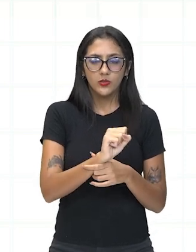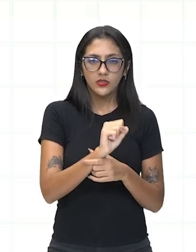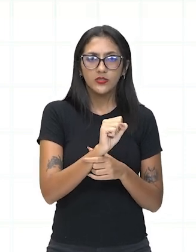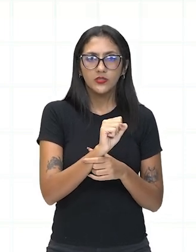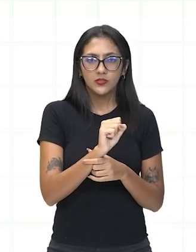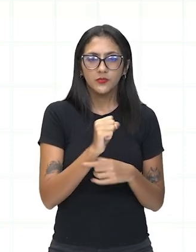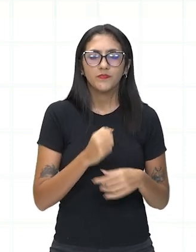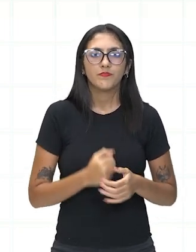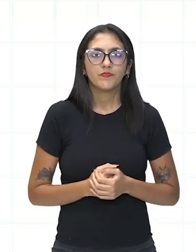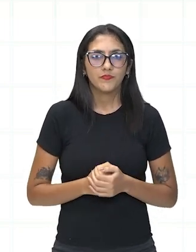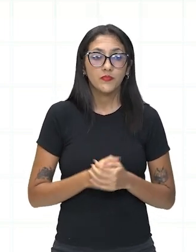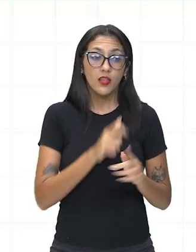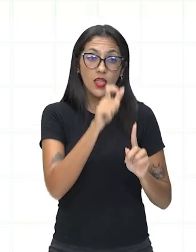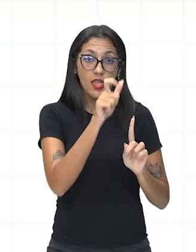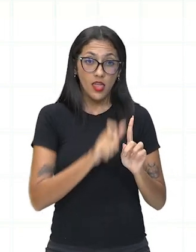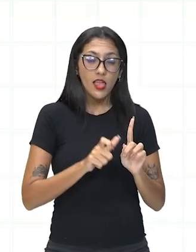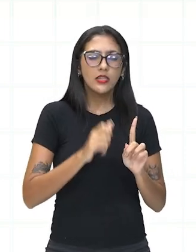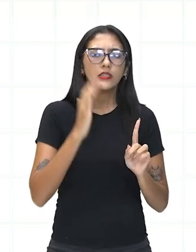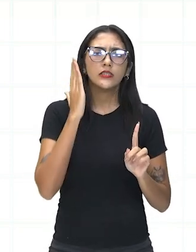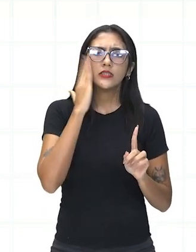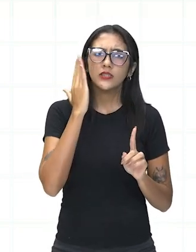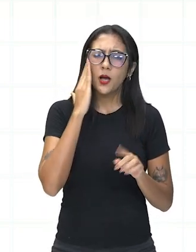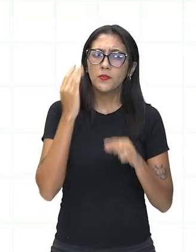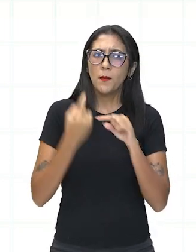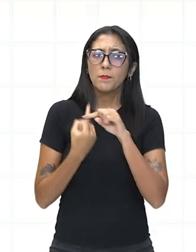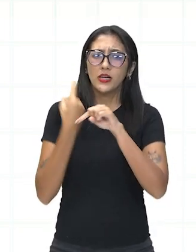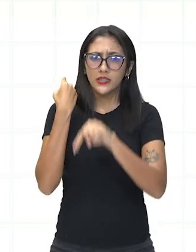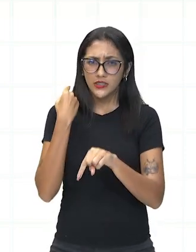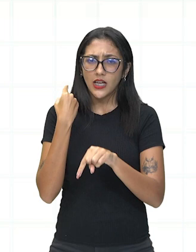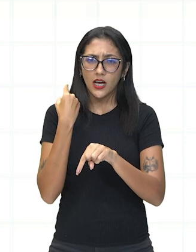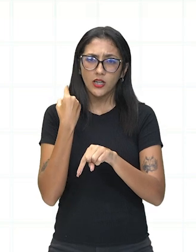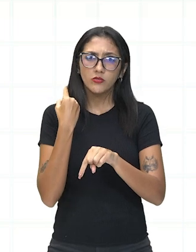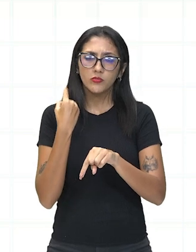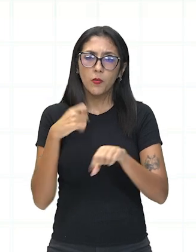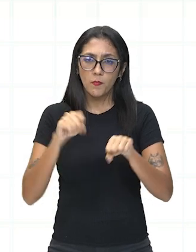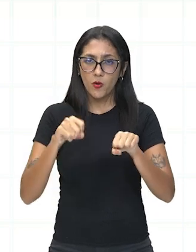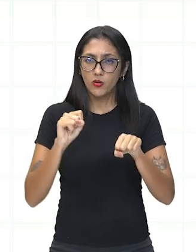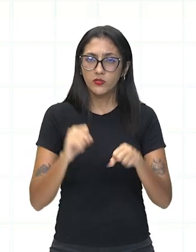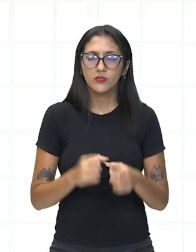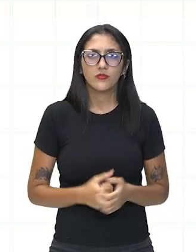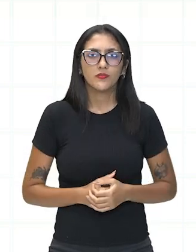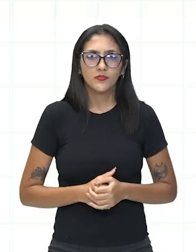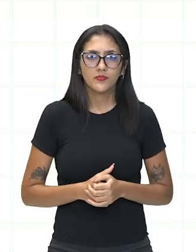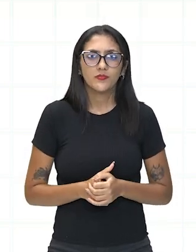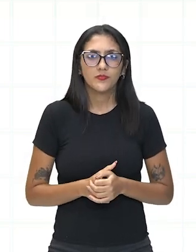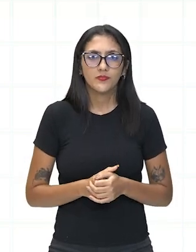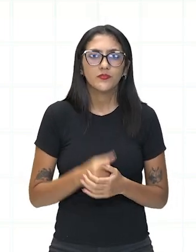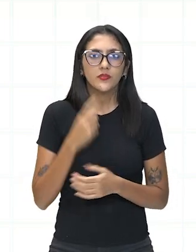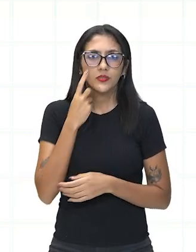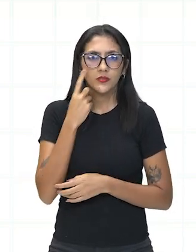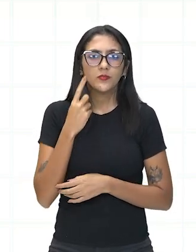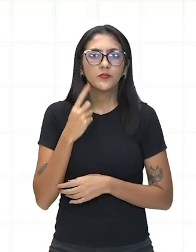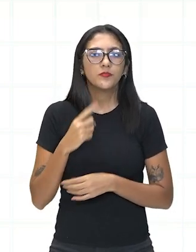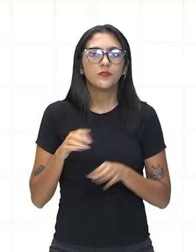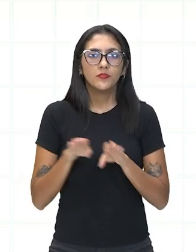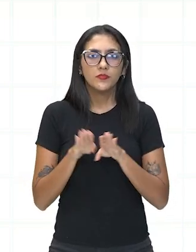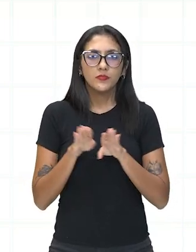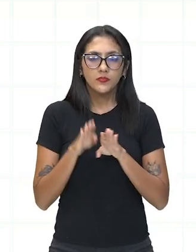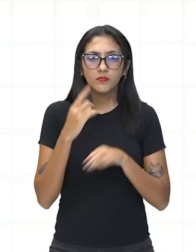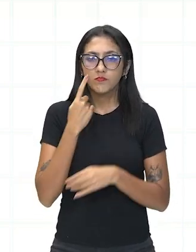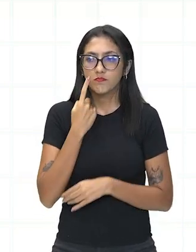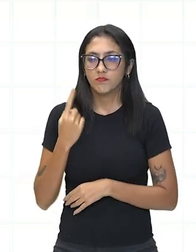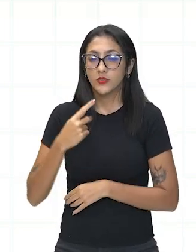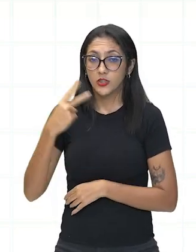O Louis sabia dirigir uma moto. Então, they could sing. Eles sabiam cantar. Eles